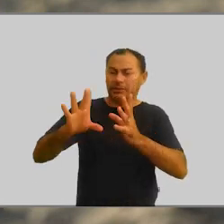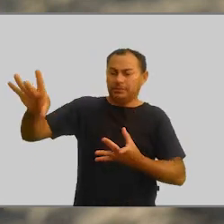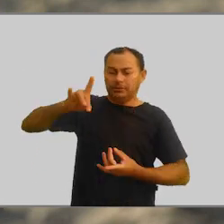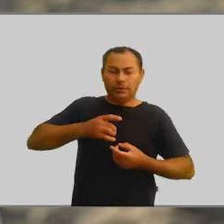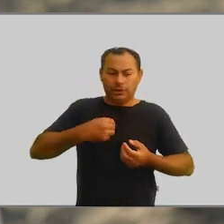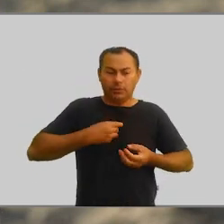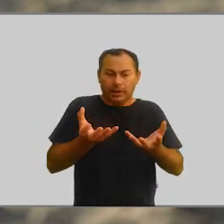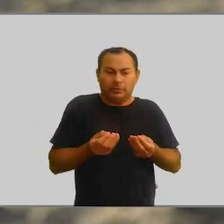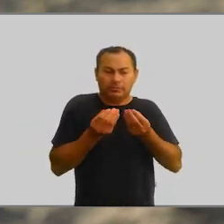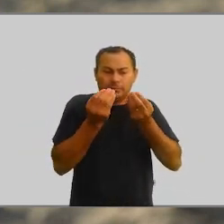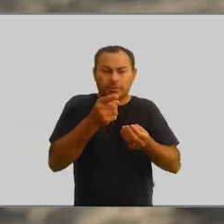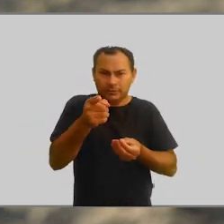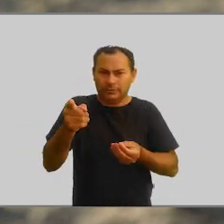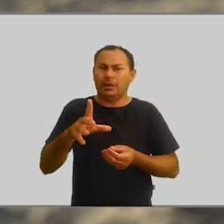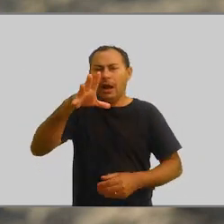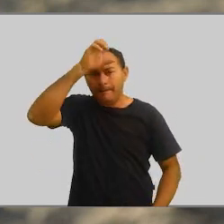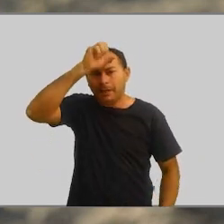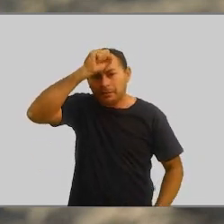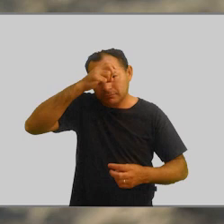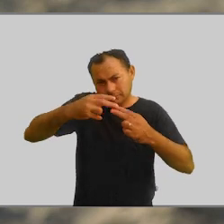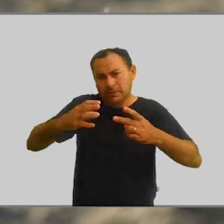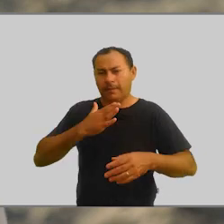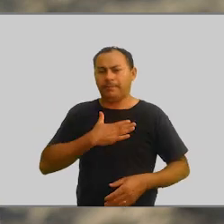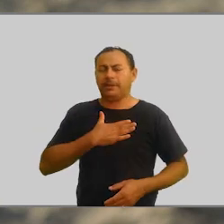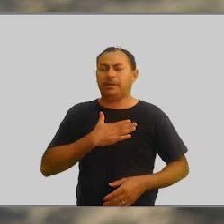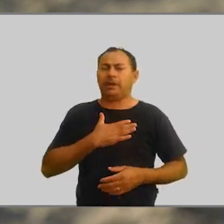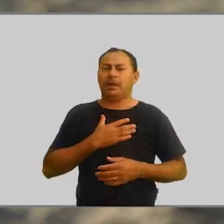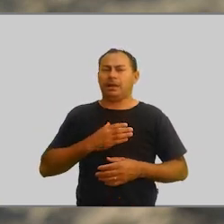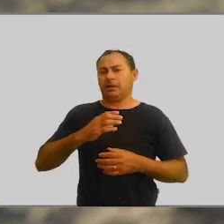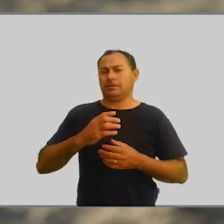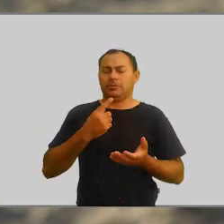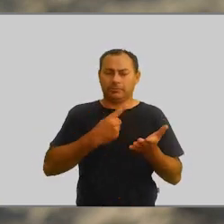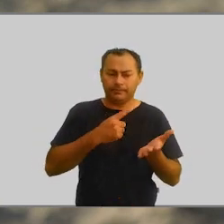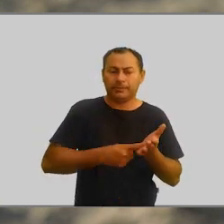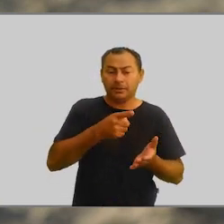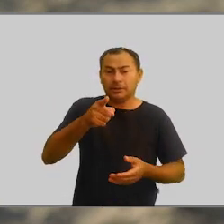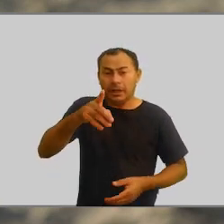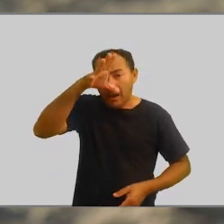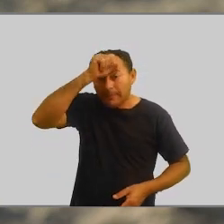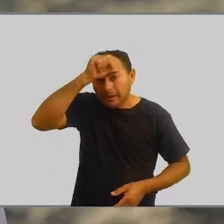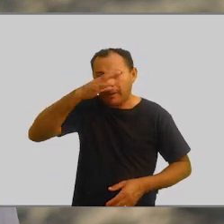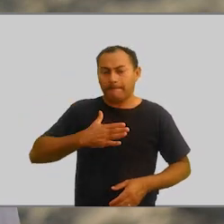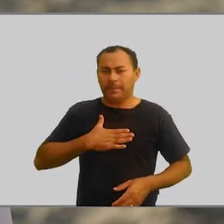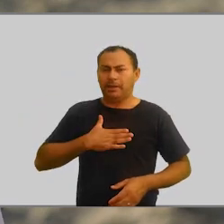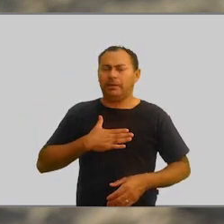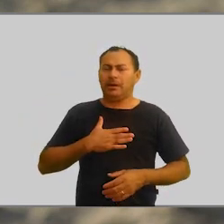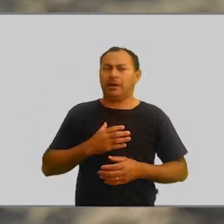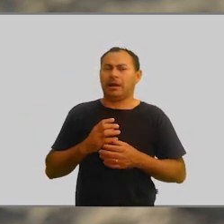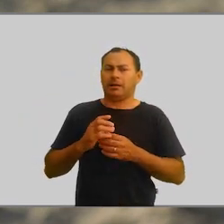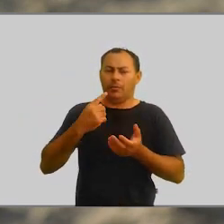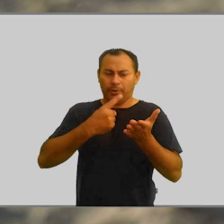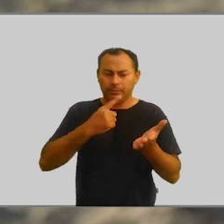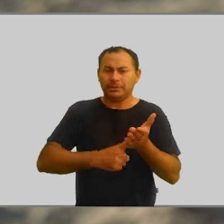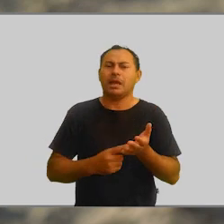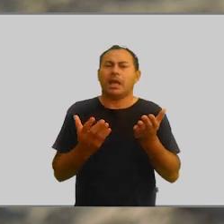quero para você, então você aprenderá algo sobre a minha carga. você aprenderá que minha carga, o meu